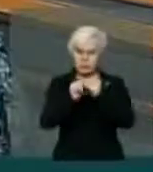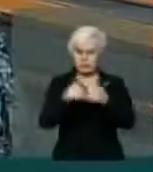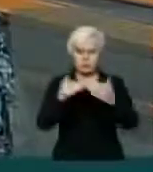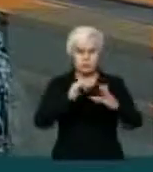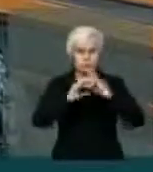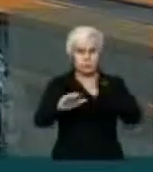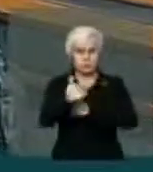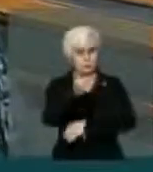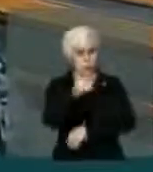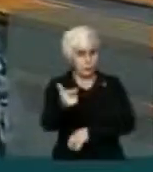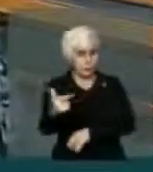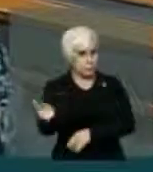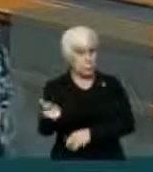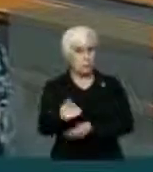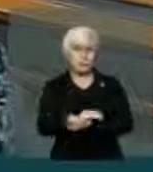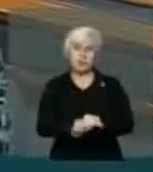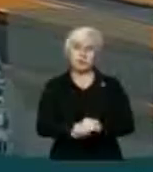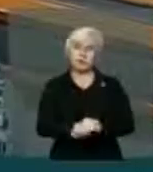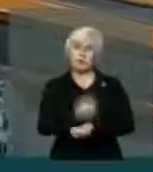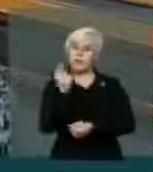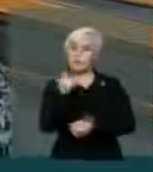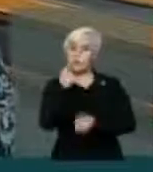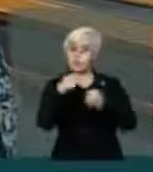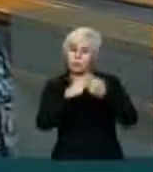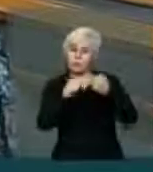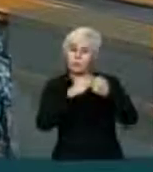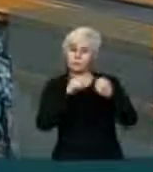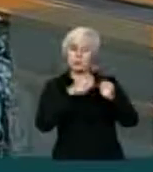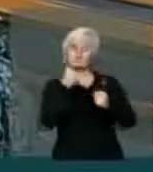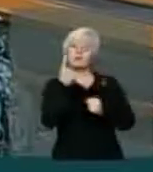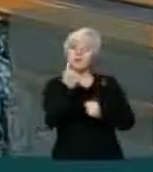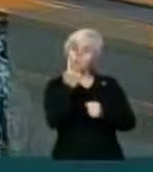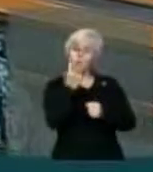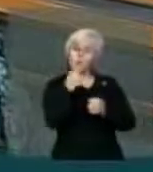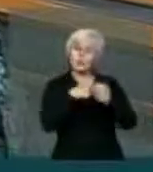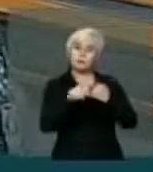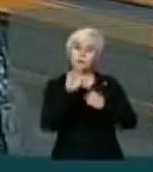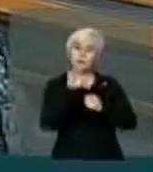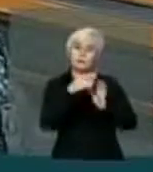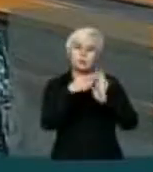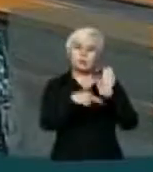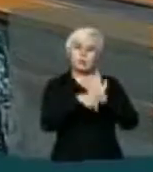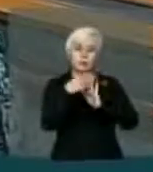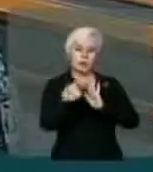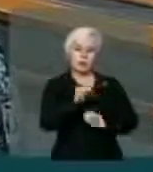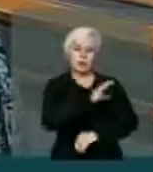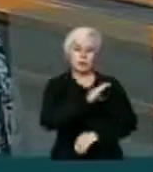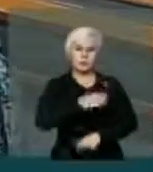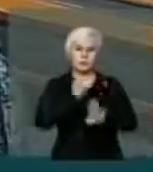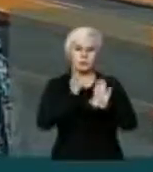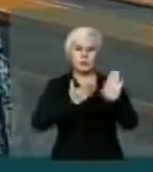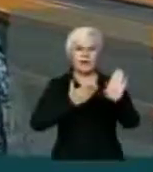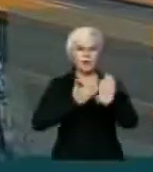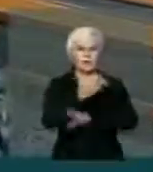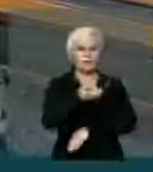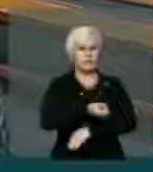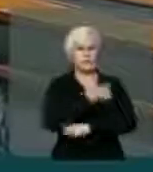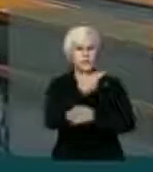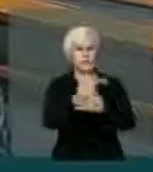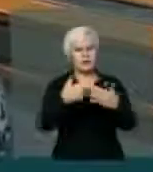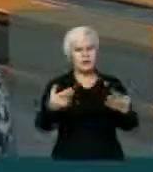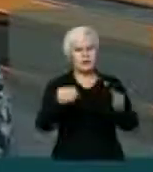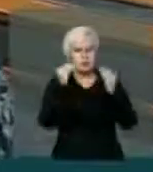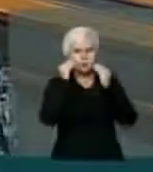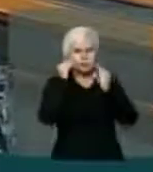das comunicações do país, é o único artigo que foi regulamentado. E essa comissão já aprovou projetos de regionalização,